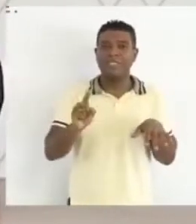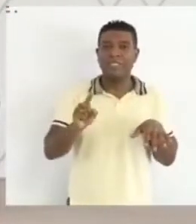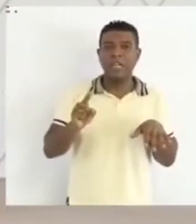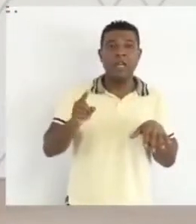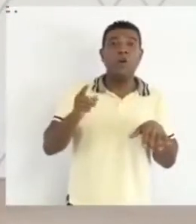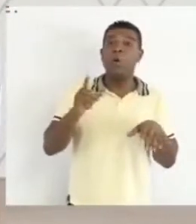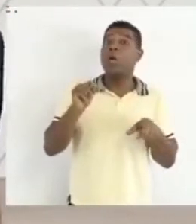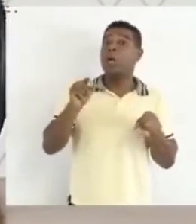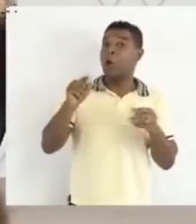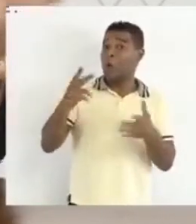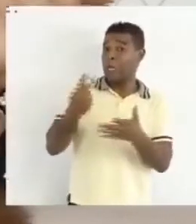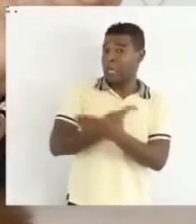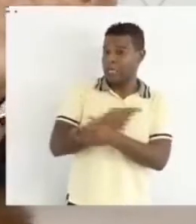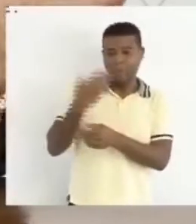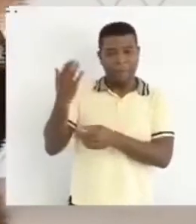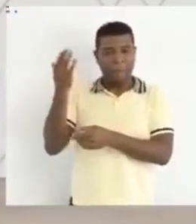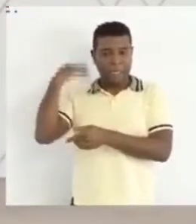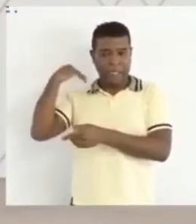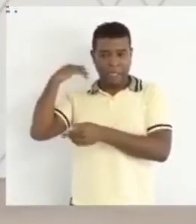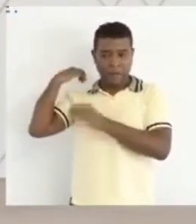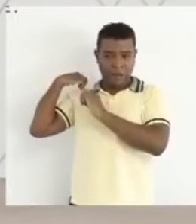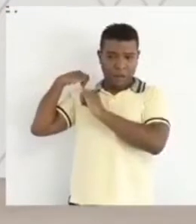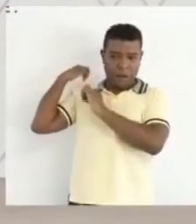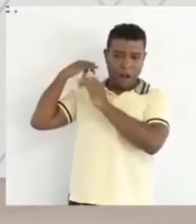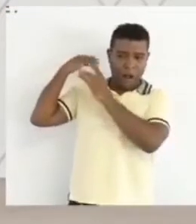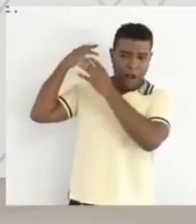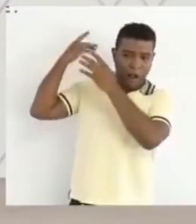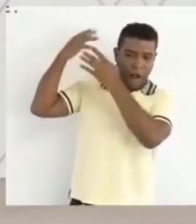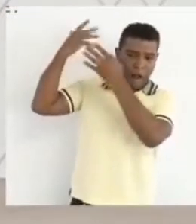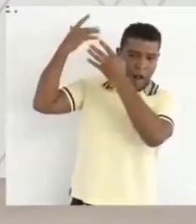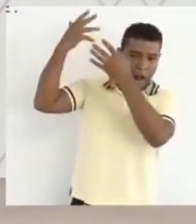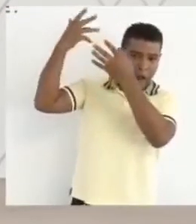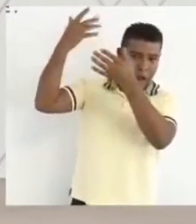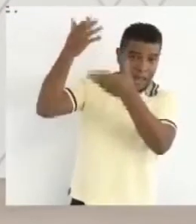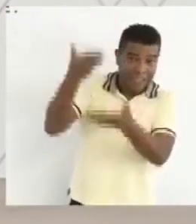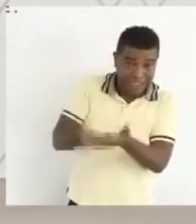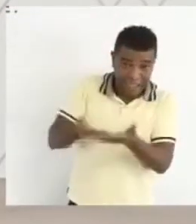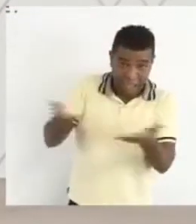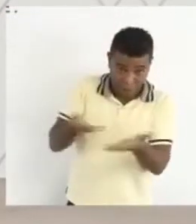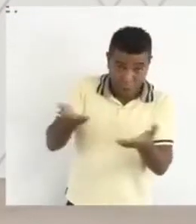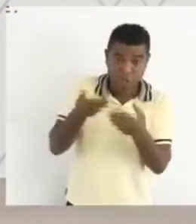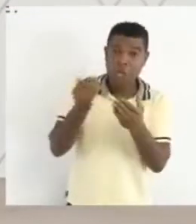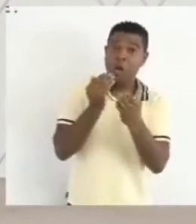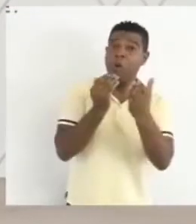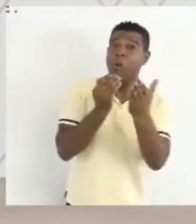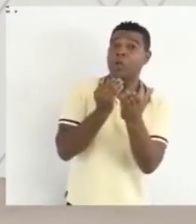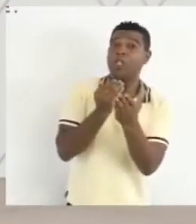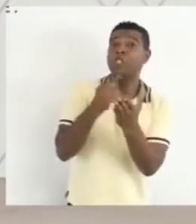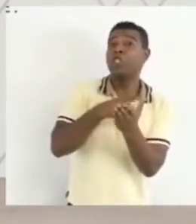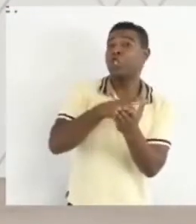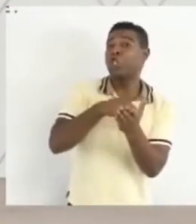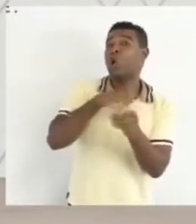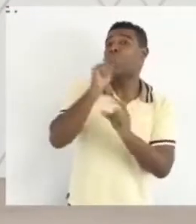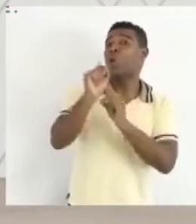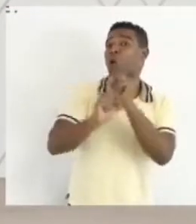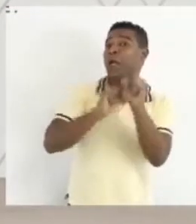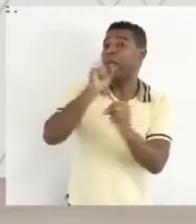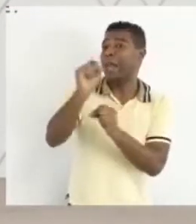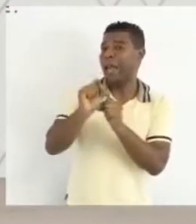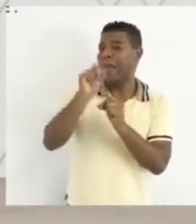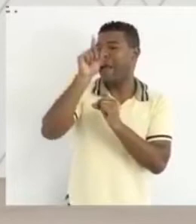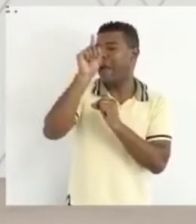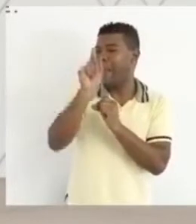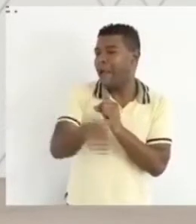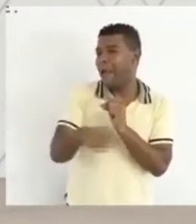casos, mais demanda por internação do que no dia de hoje. E não simplesmente que hoje nós tivemos